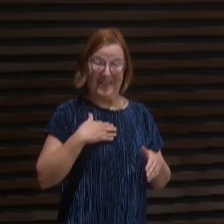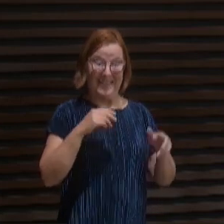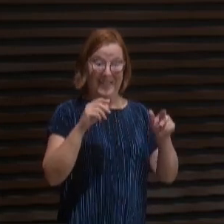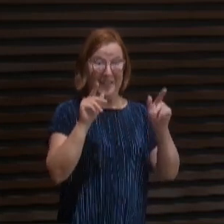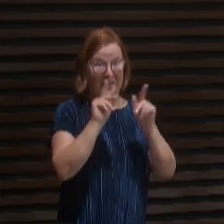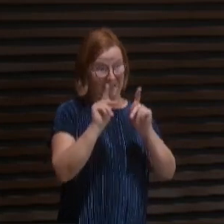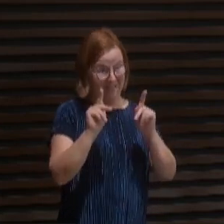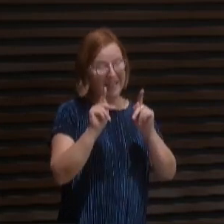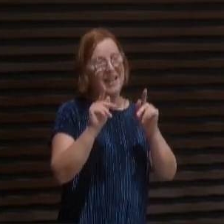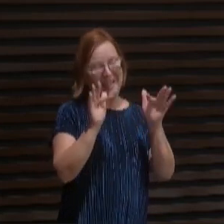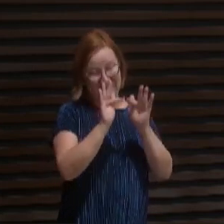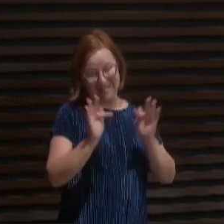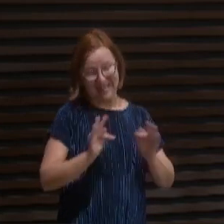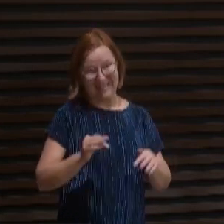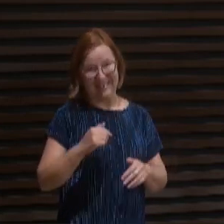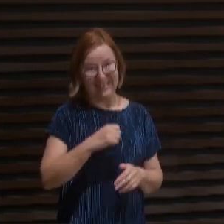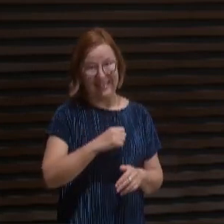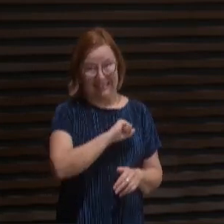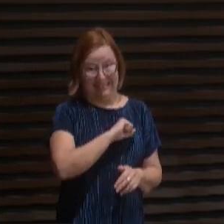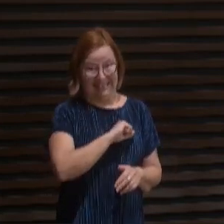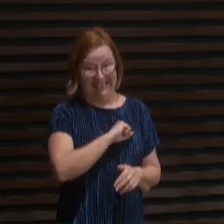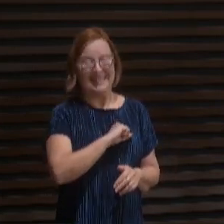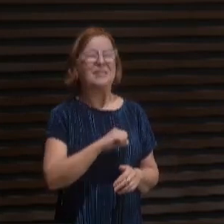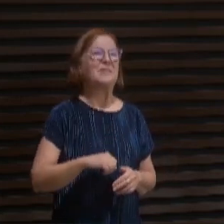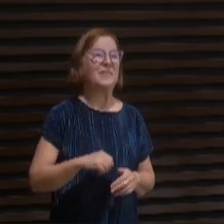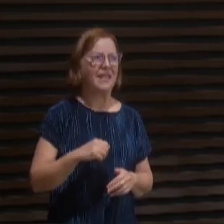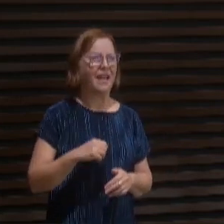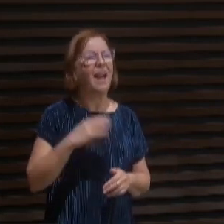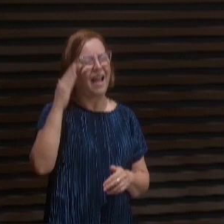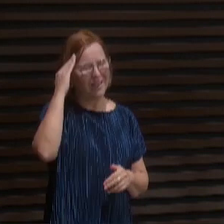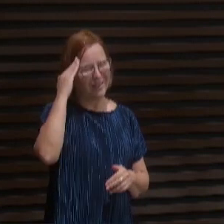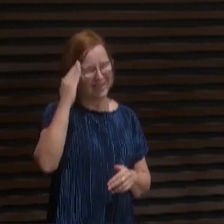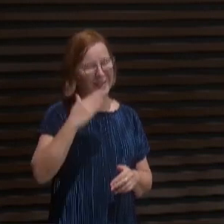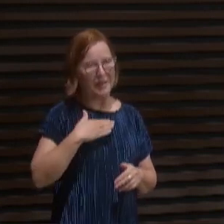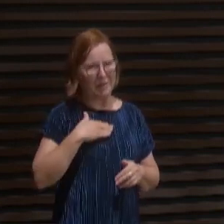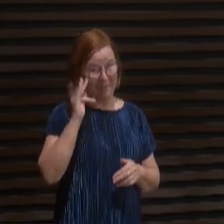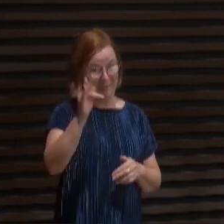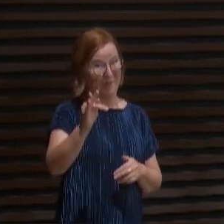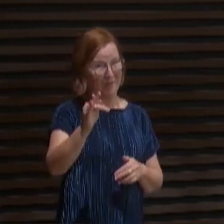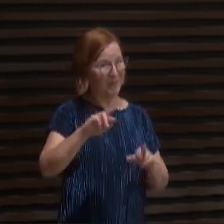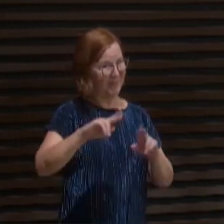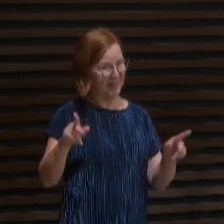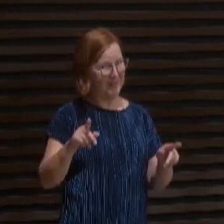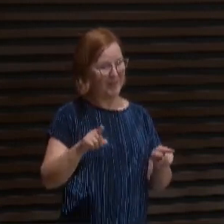bate forte. Eu sei que meu destino é outro, mas eu vou.